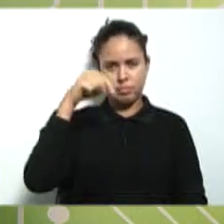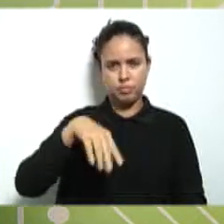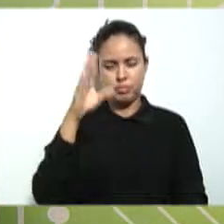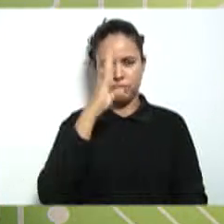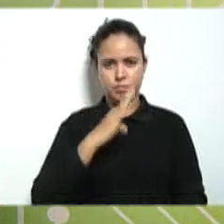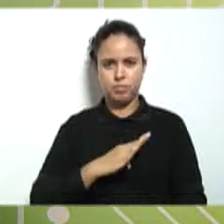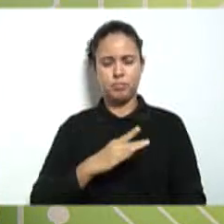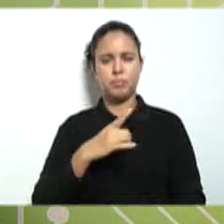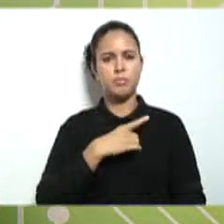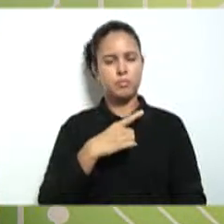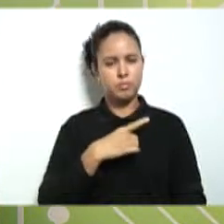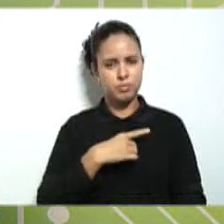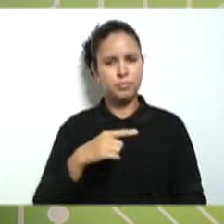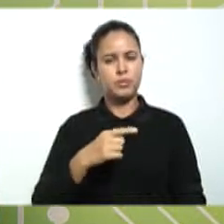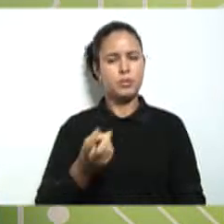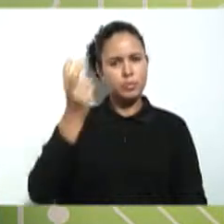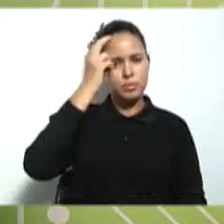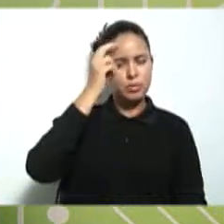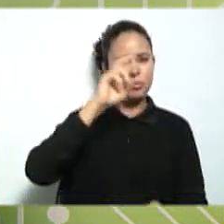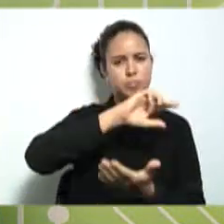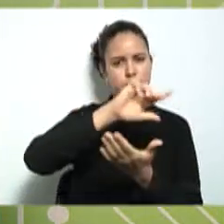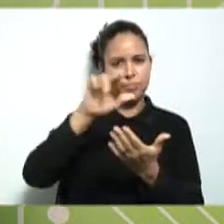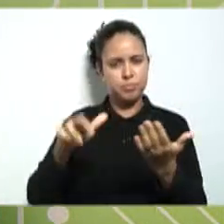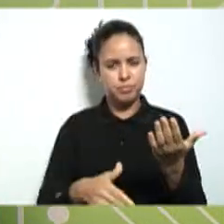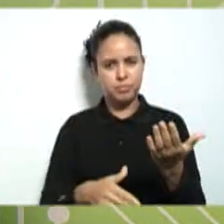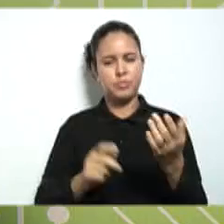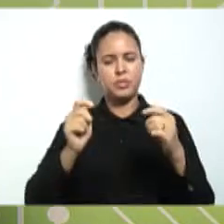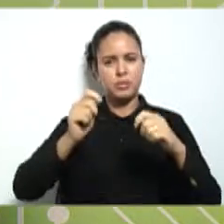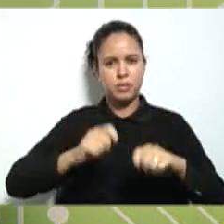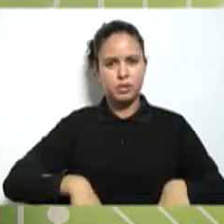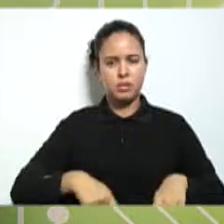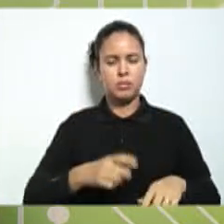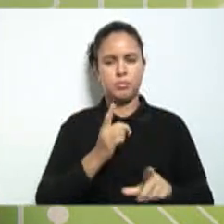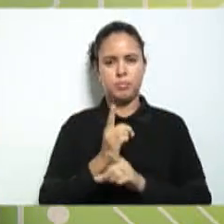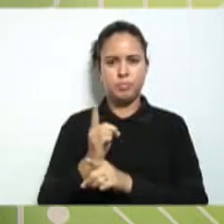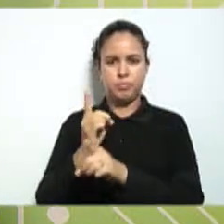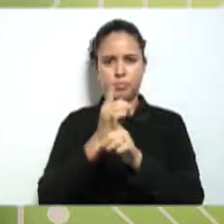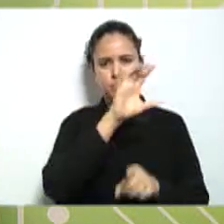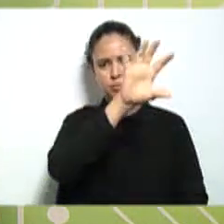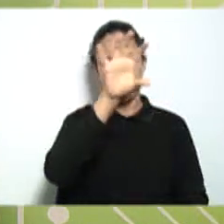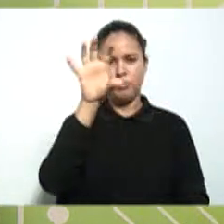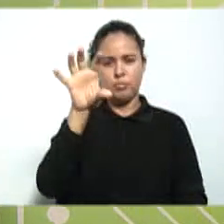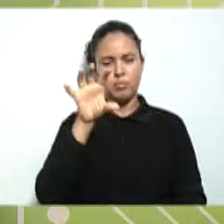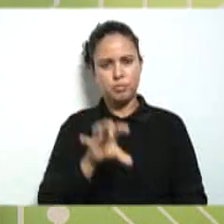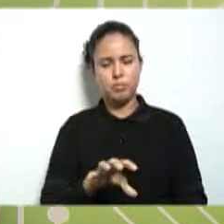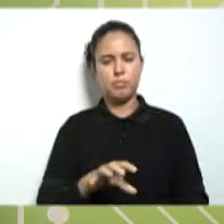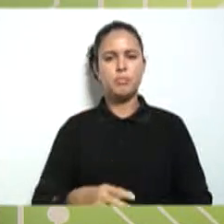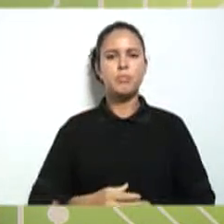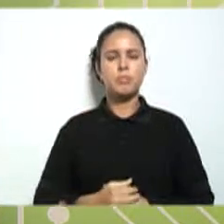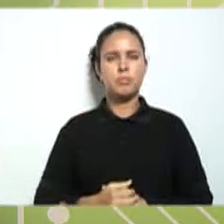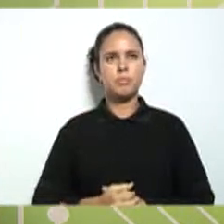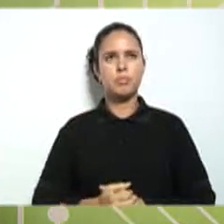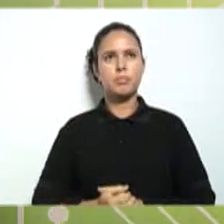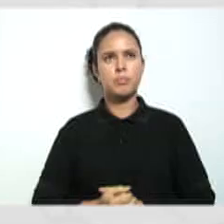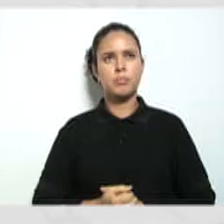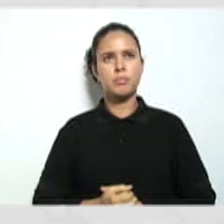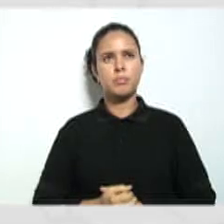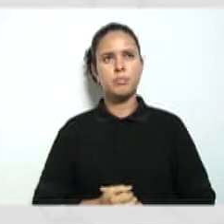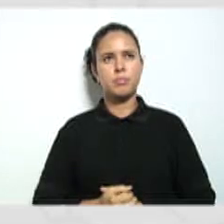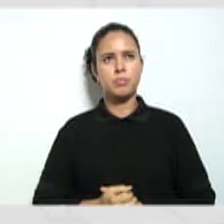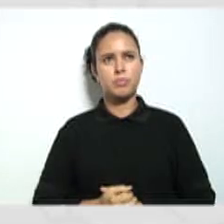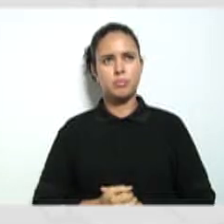país tão multicultural, ele consegue ver diferentes cenários em diferentes regiões. Vendo ainda no slide, a gente vê que